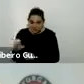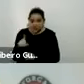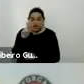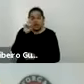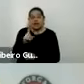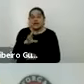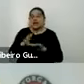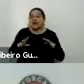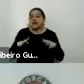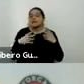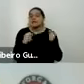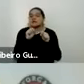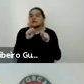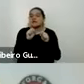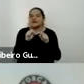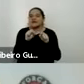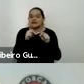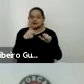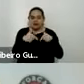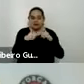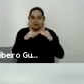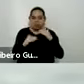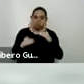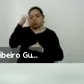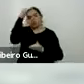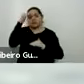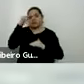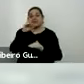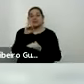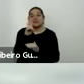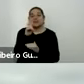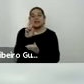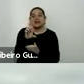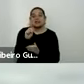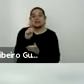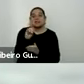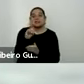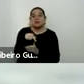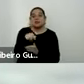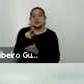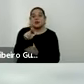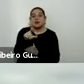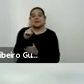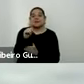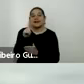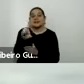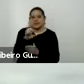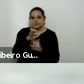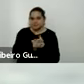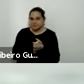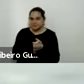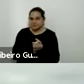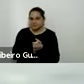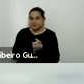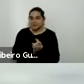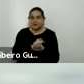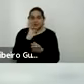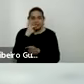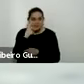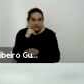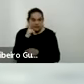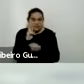Reforça. Então, nós tínhamos aí, né, um mercado de trabalho e a gente media essas desigualdades